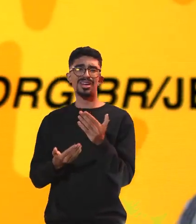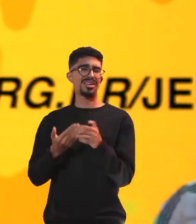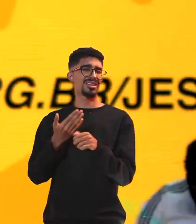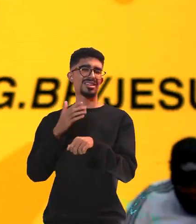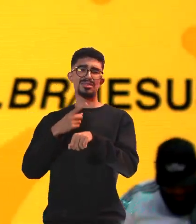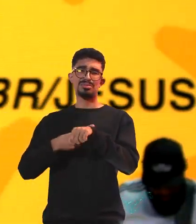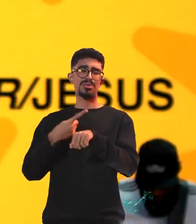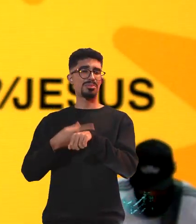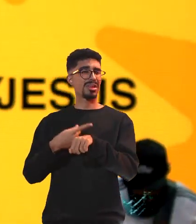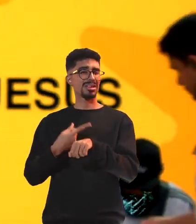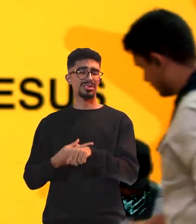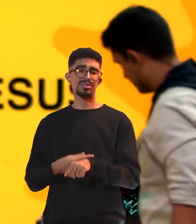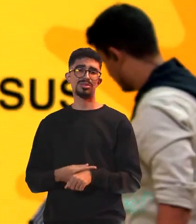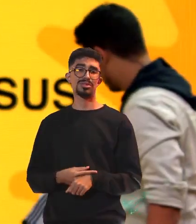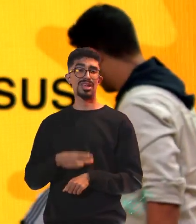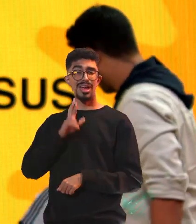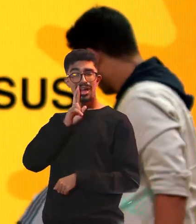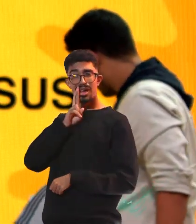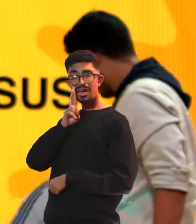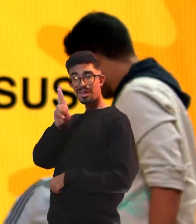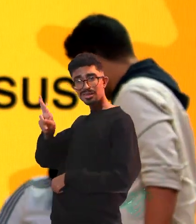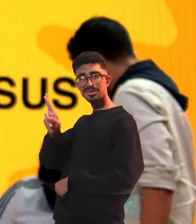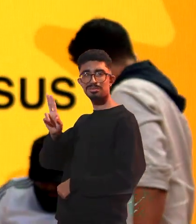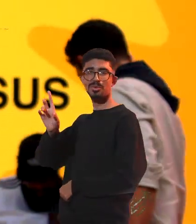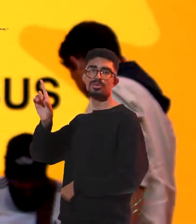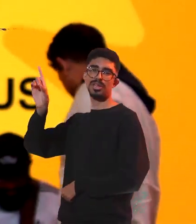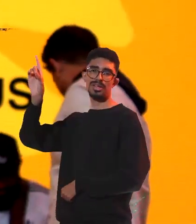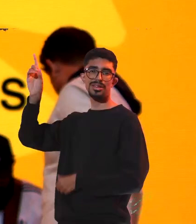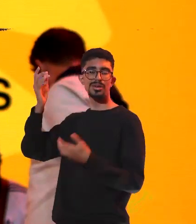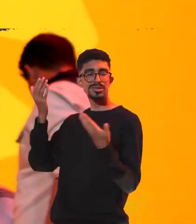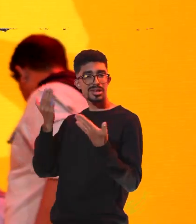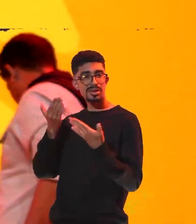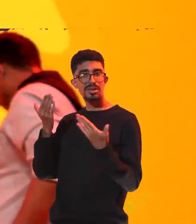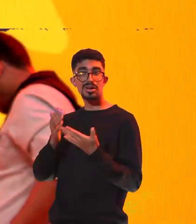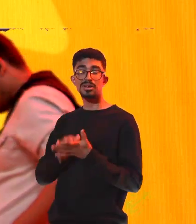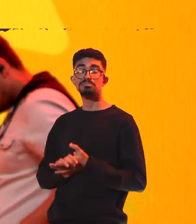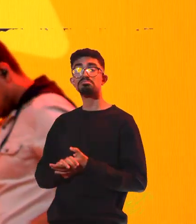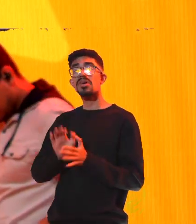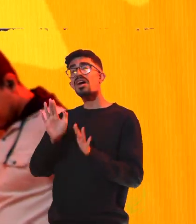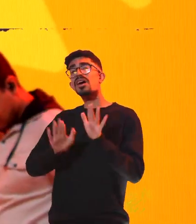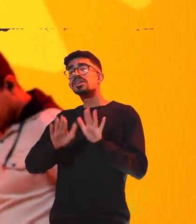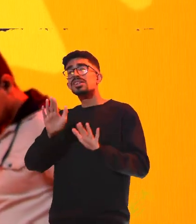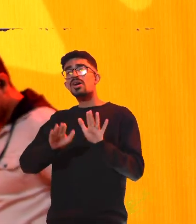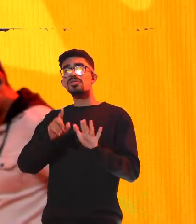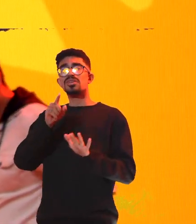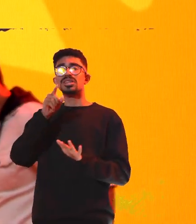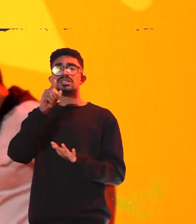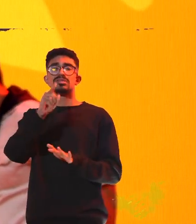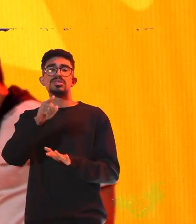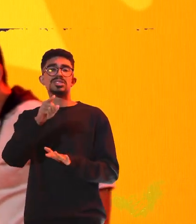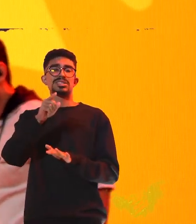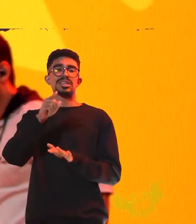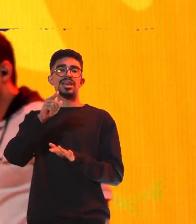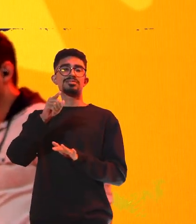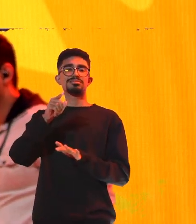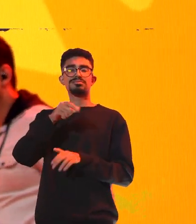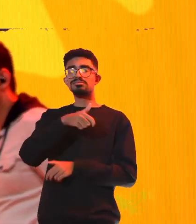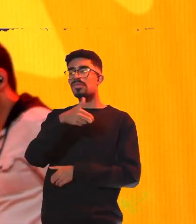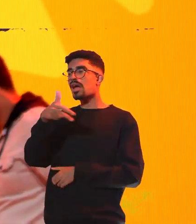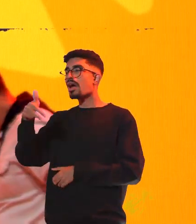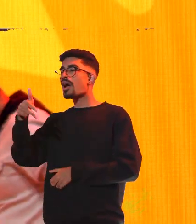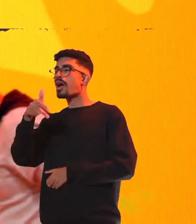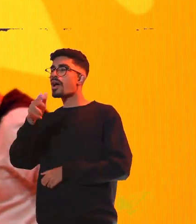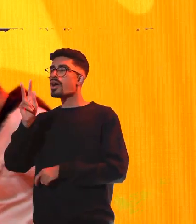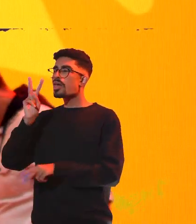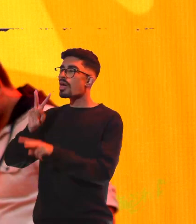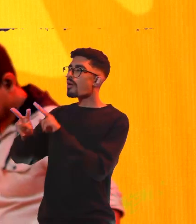desperdice. Responda ao Senhor aquilo que Ele falou contigo. Talvez você é alguém que anda pelos terraços, cobiçando